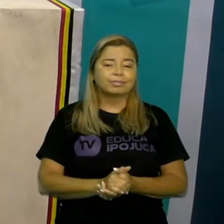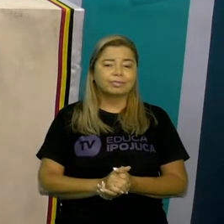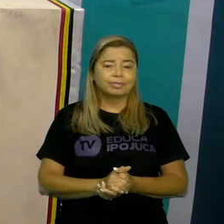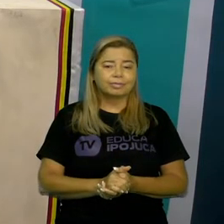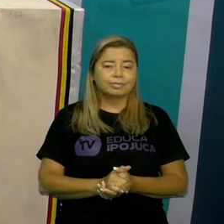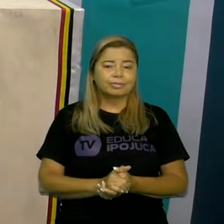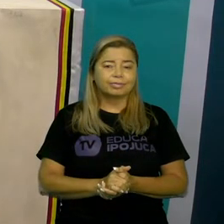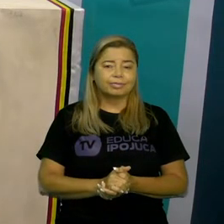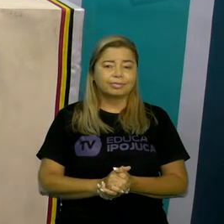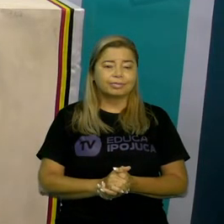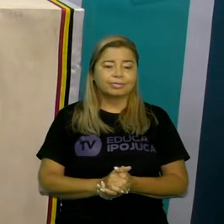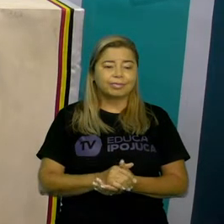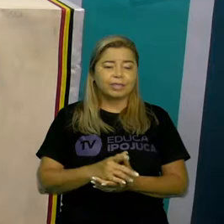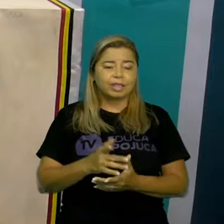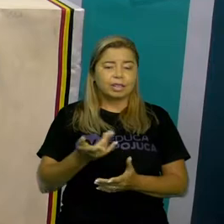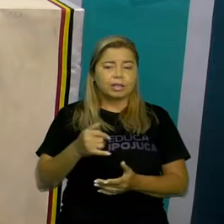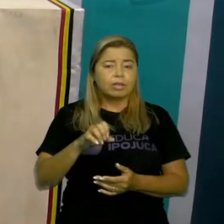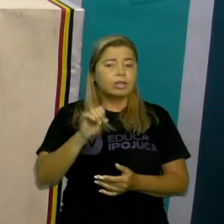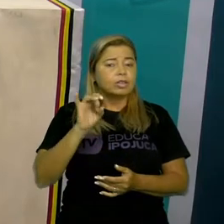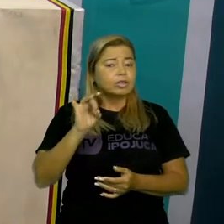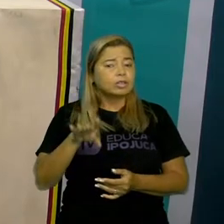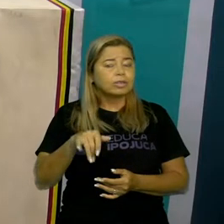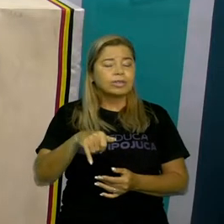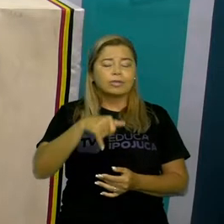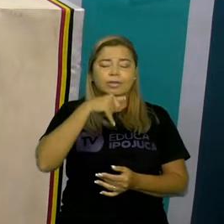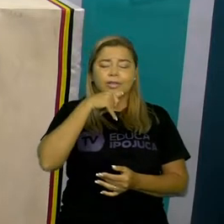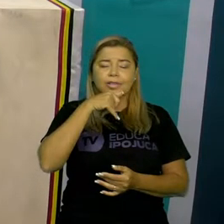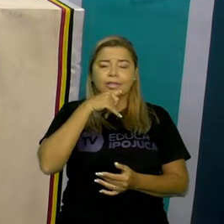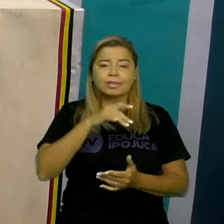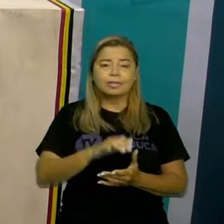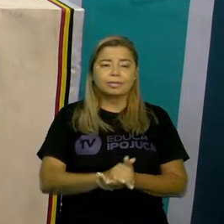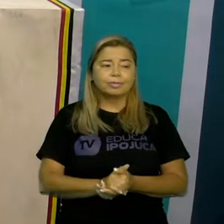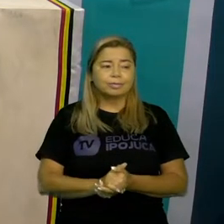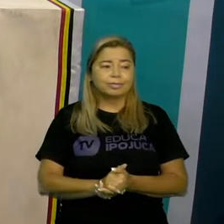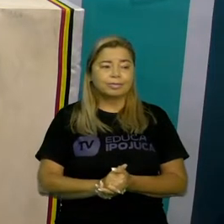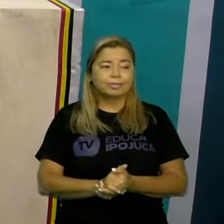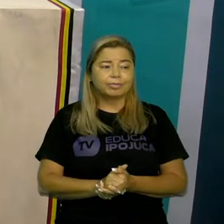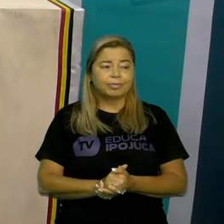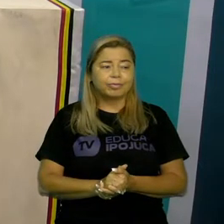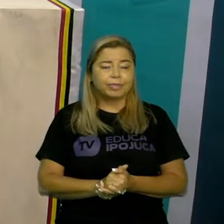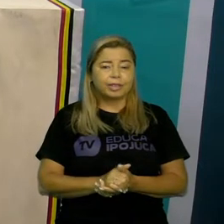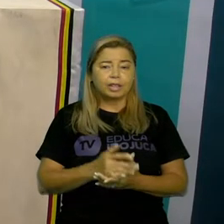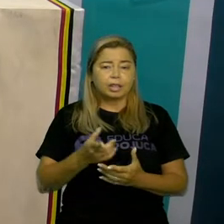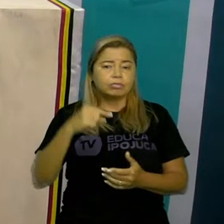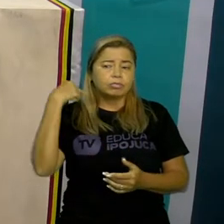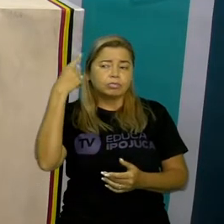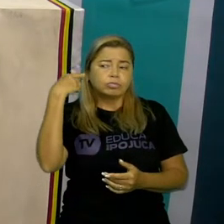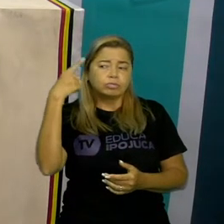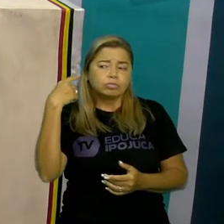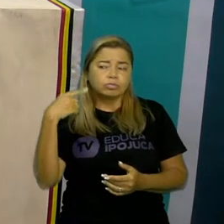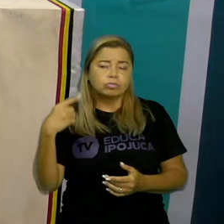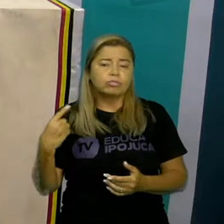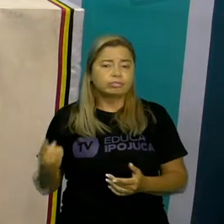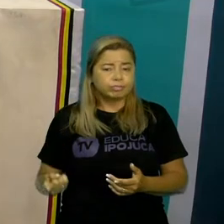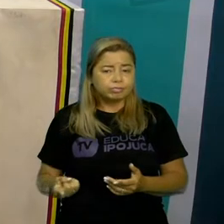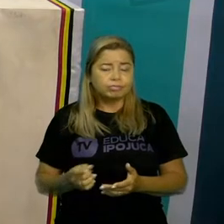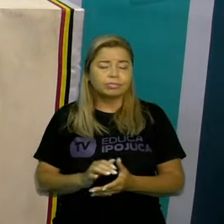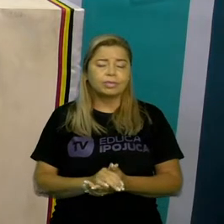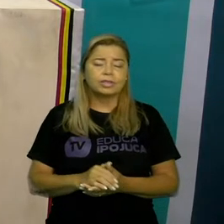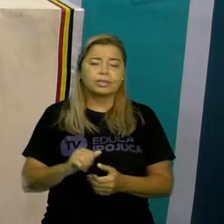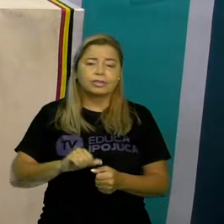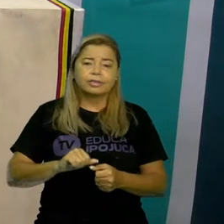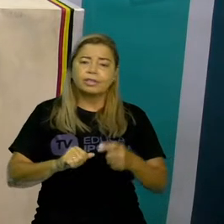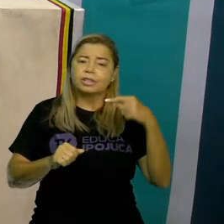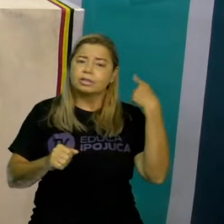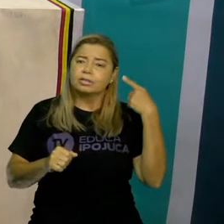aqui só para dar o exemplo. Aí vocês vão fazer, se o cabelo for encaracolado, faz